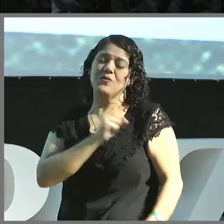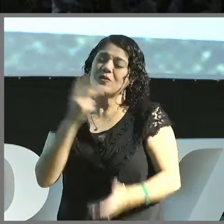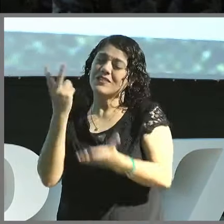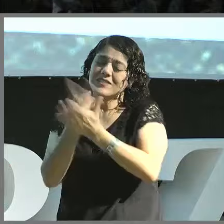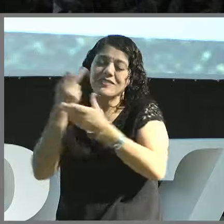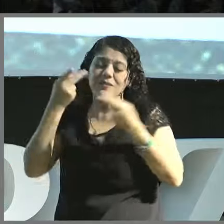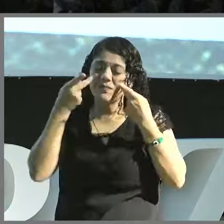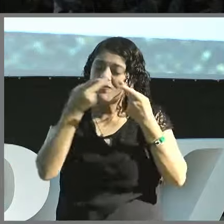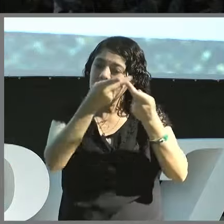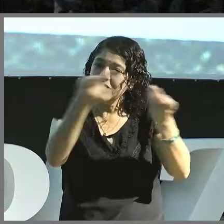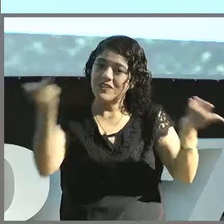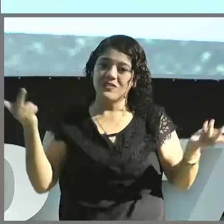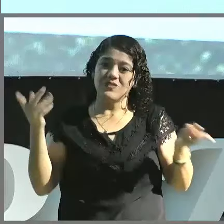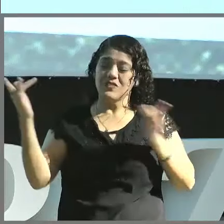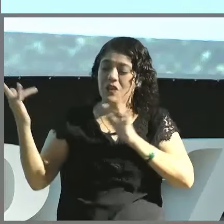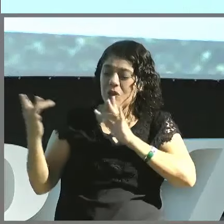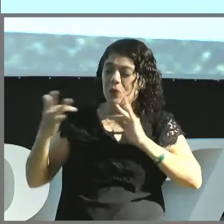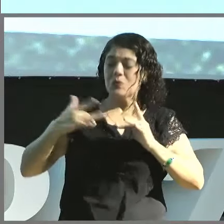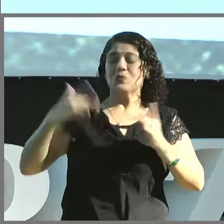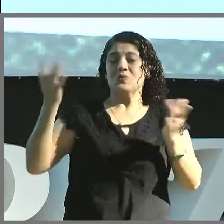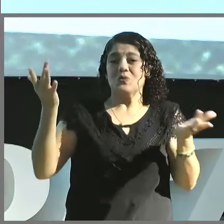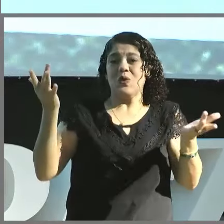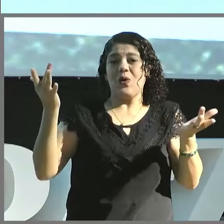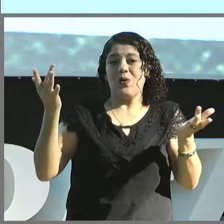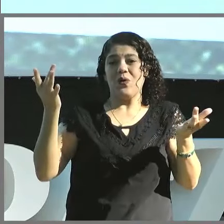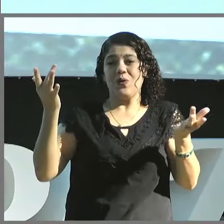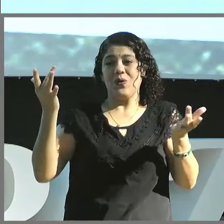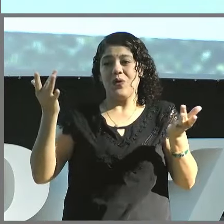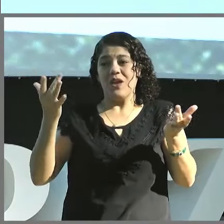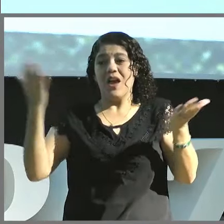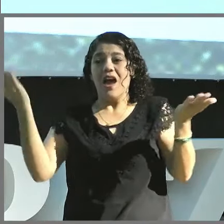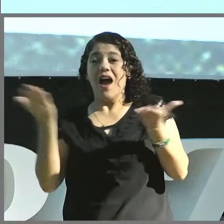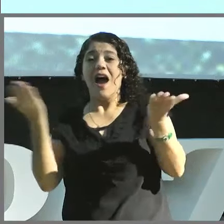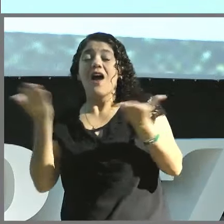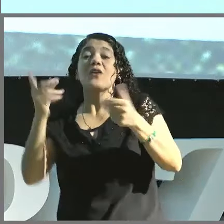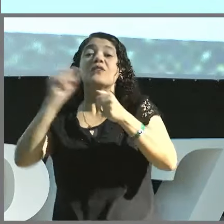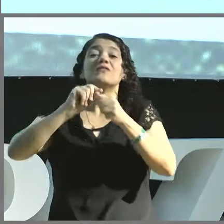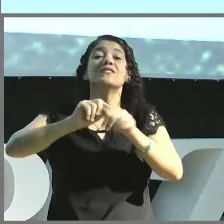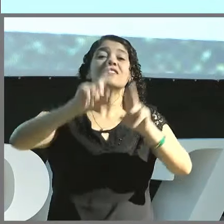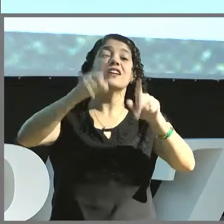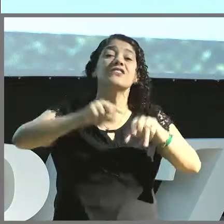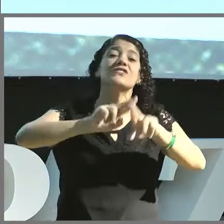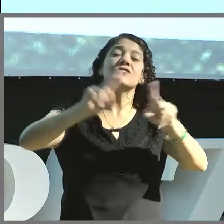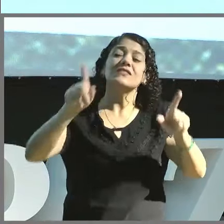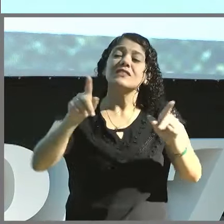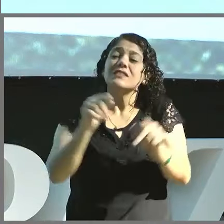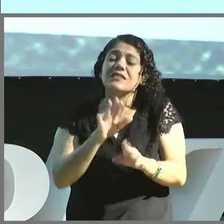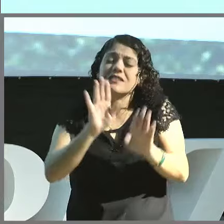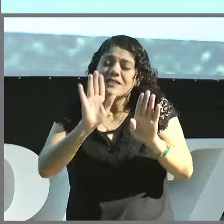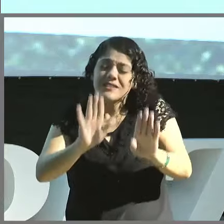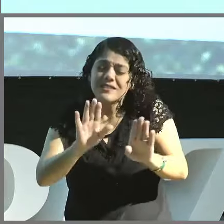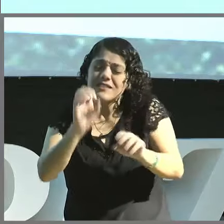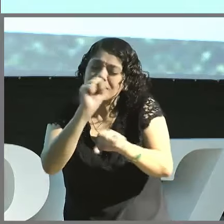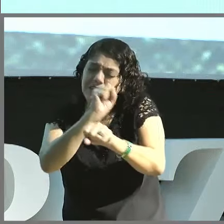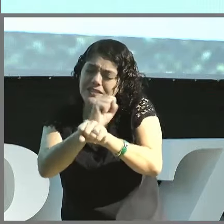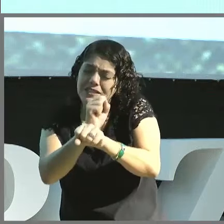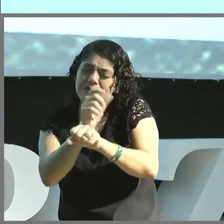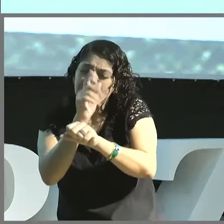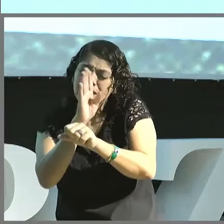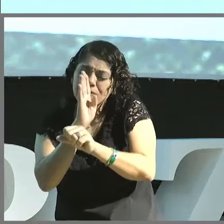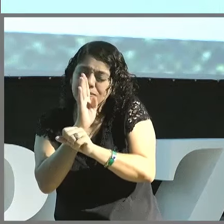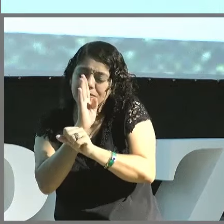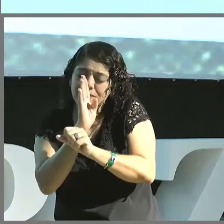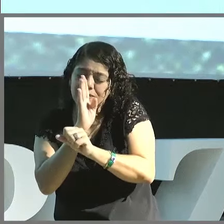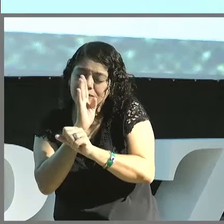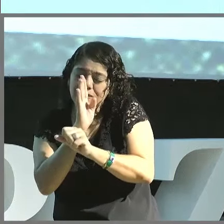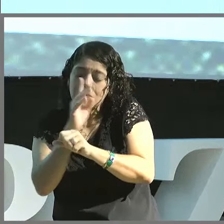visita. Esmaguemos aos pés o sândalo e a camomila, e aguardemos em silêncio, para que